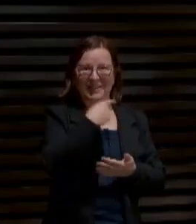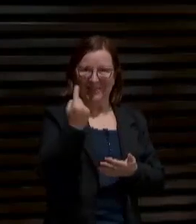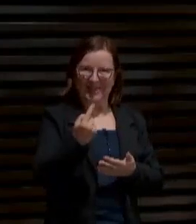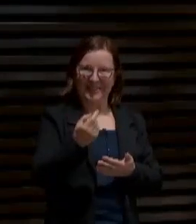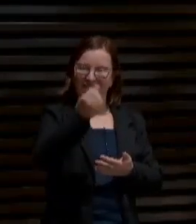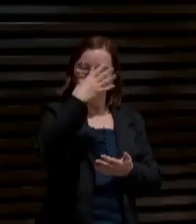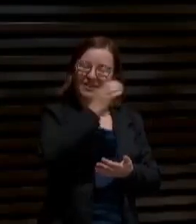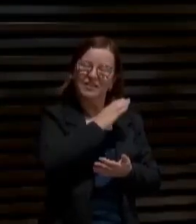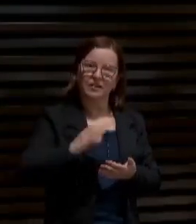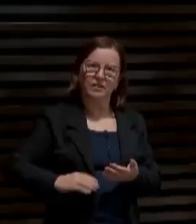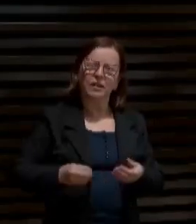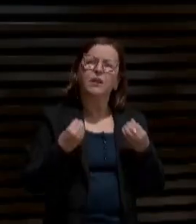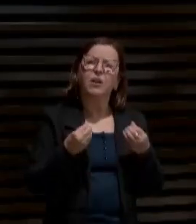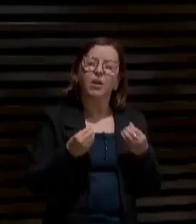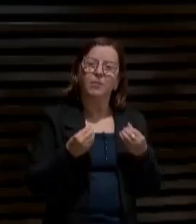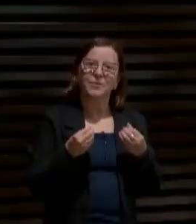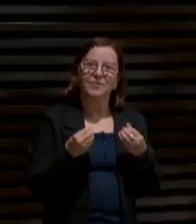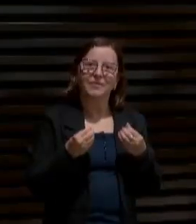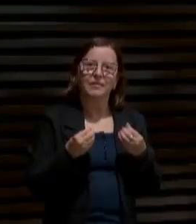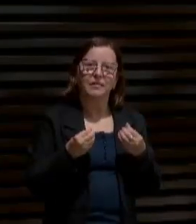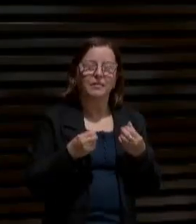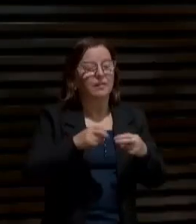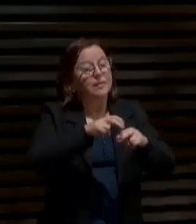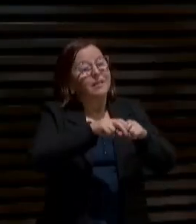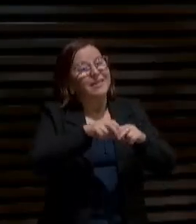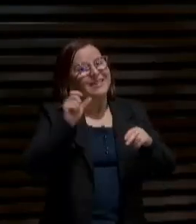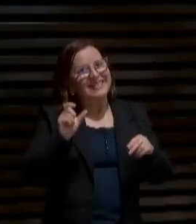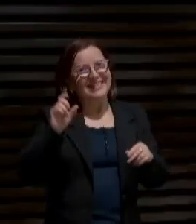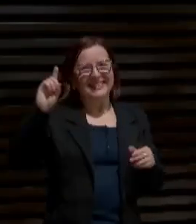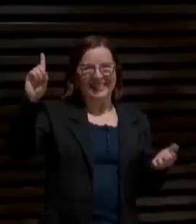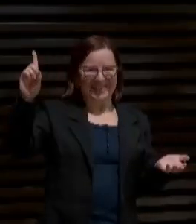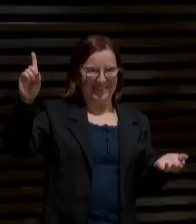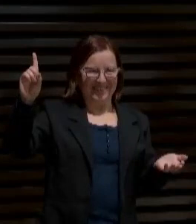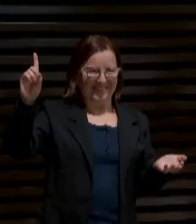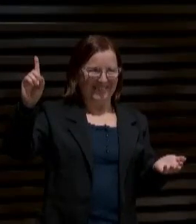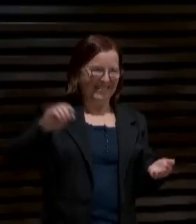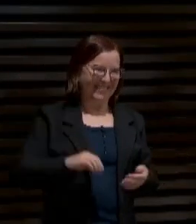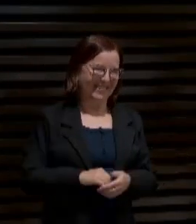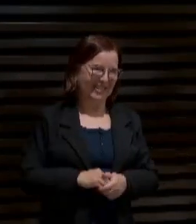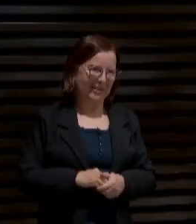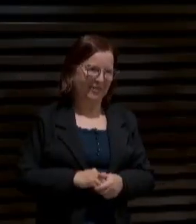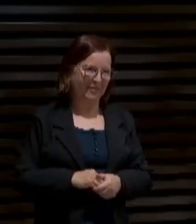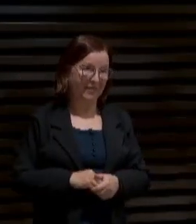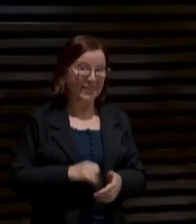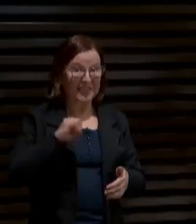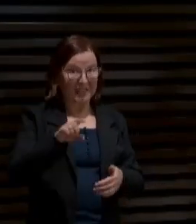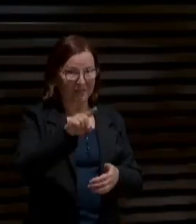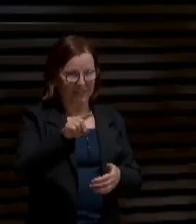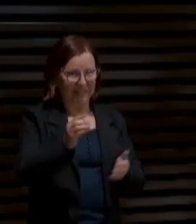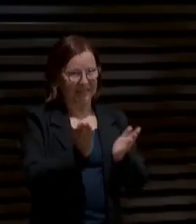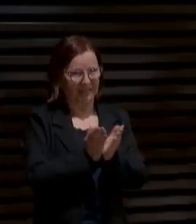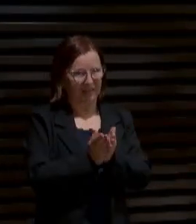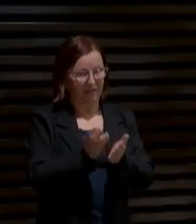de Cristo e como que que está sendo revelado pela palavra meu irmão se fosse você é aquele